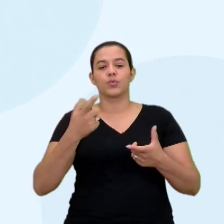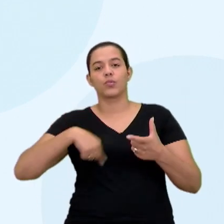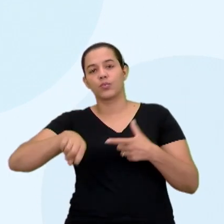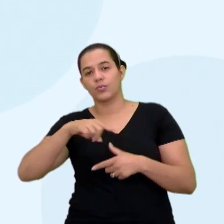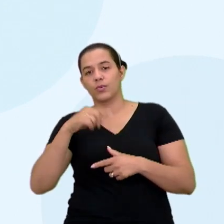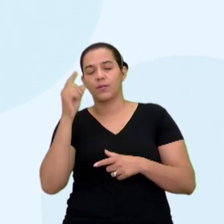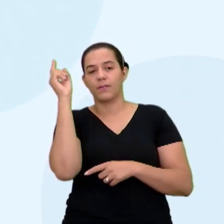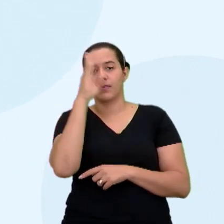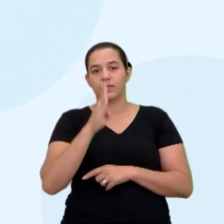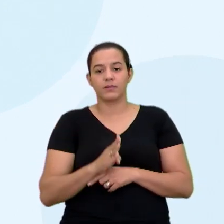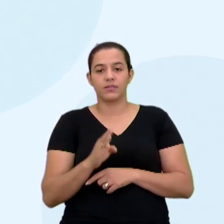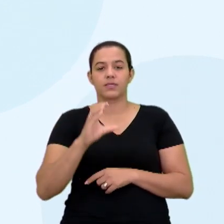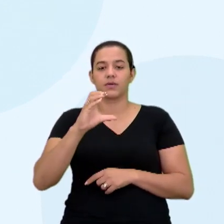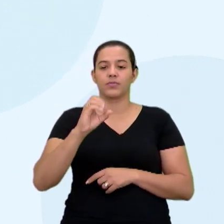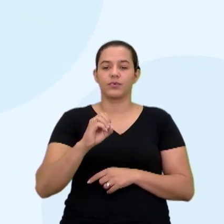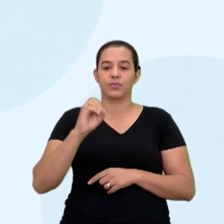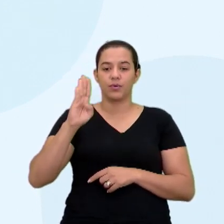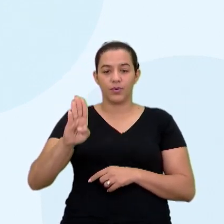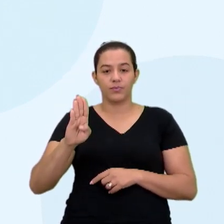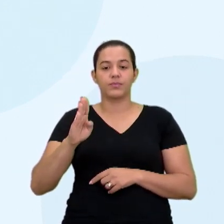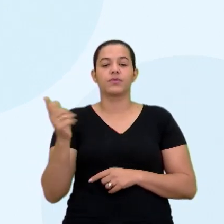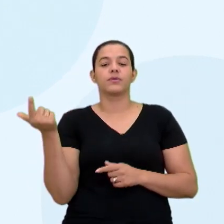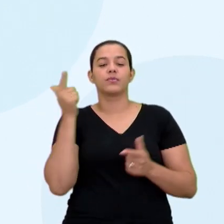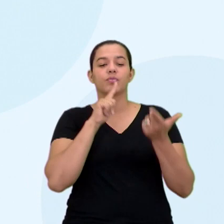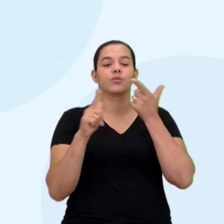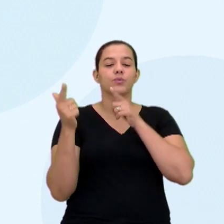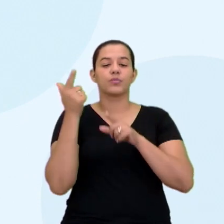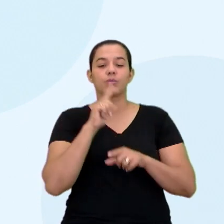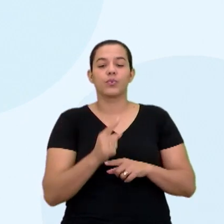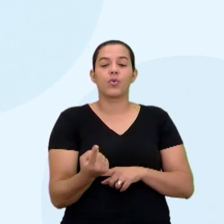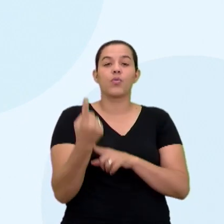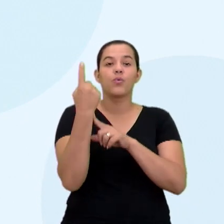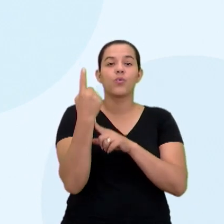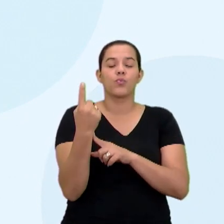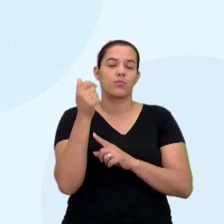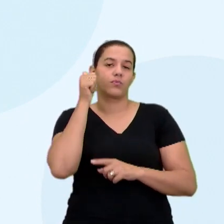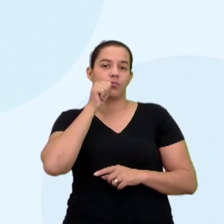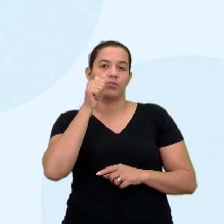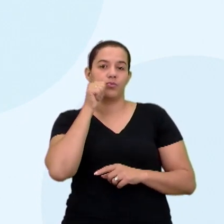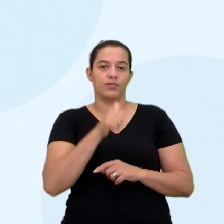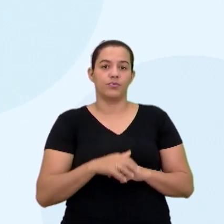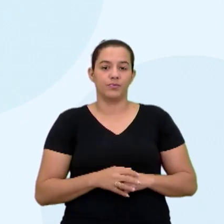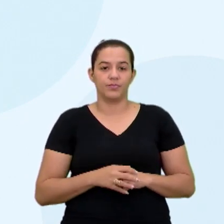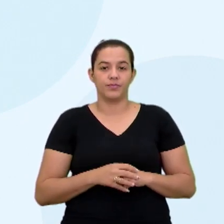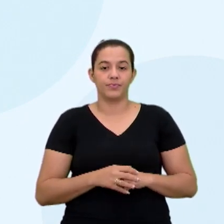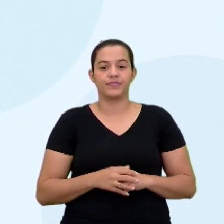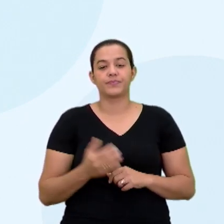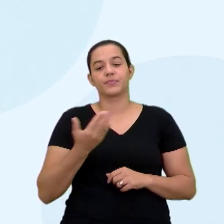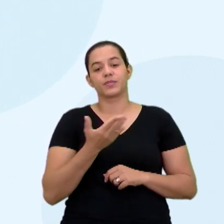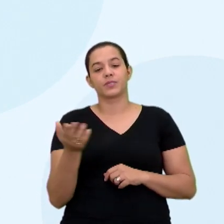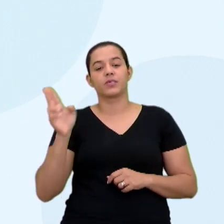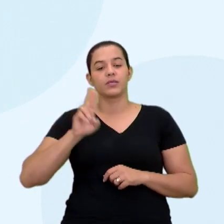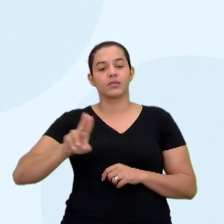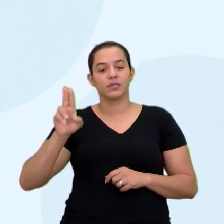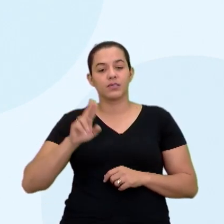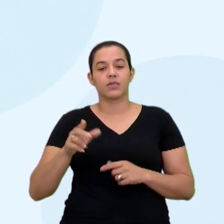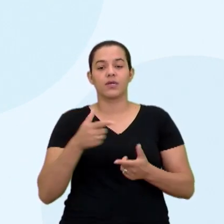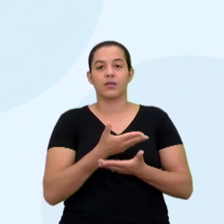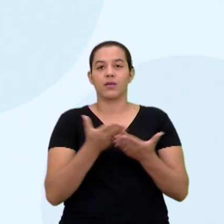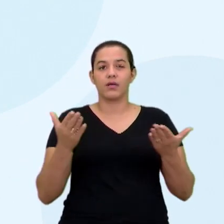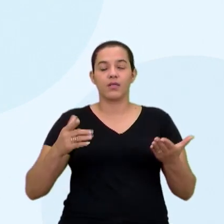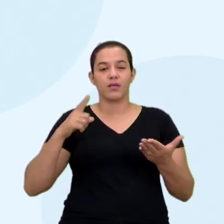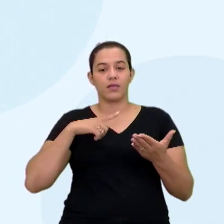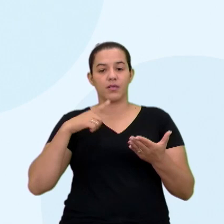do Brasil, que é o COB, somente um cargo é ocupado por mulher. Olha aí o problema, tá vendo? No caso, se trata da presidente da Comissão